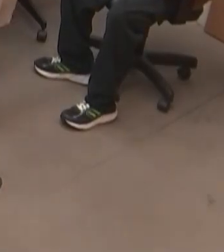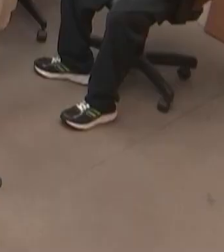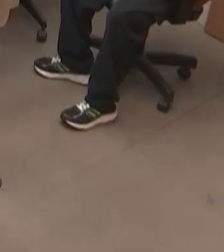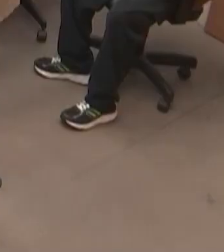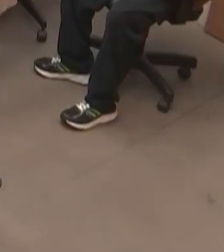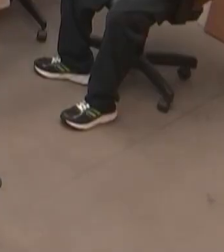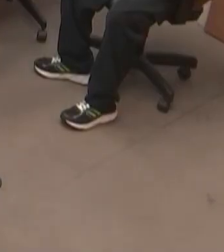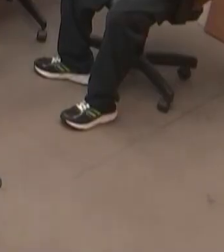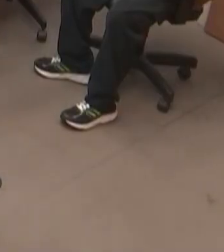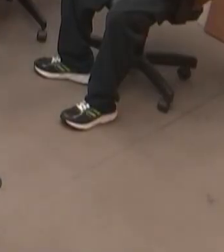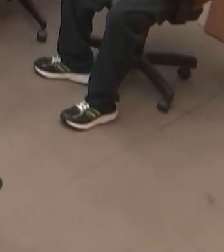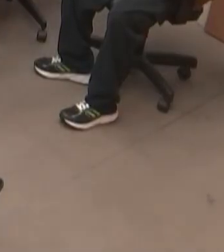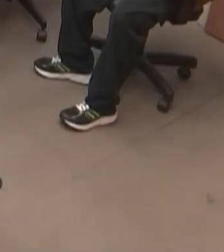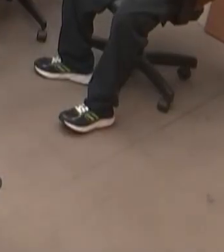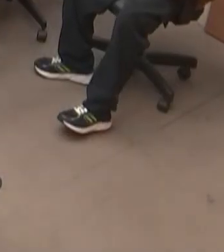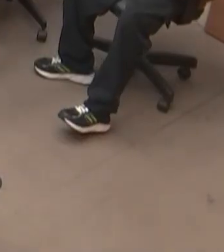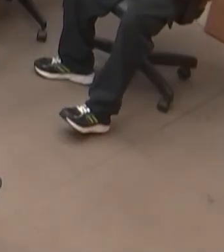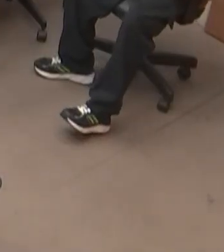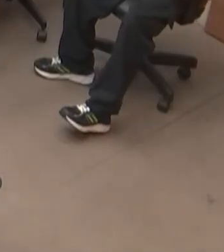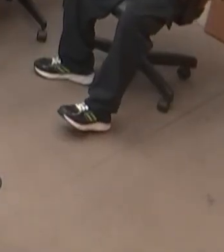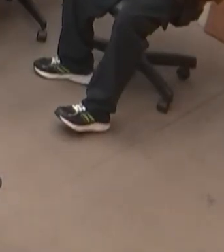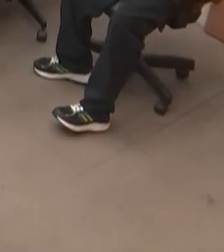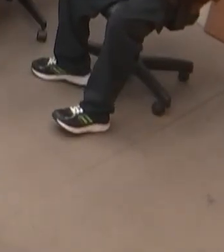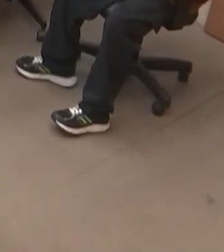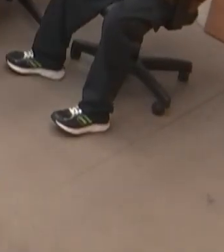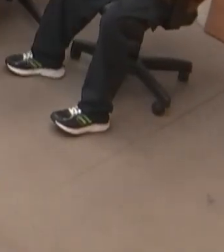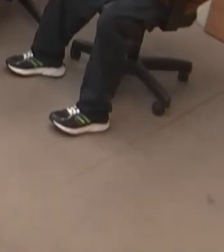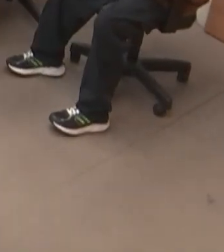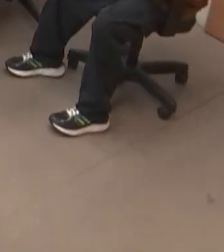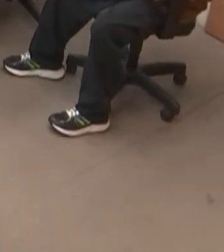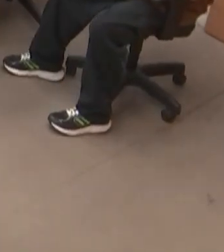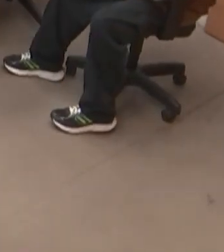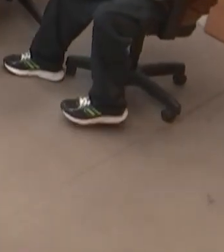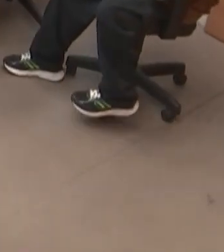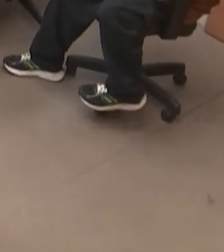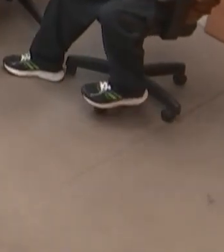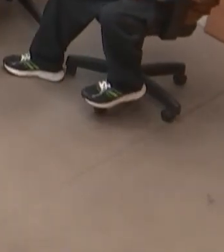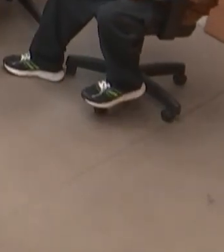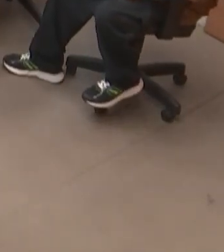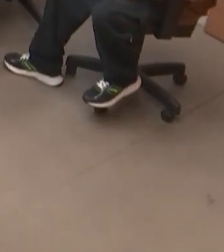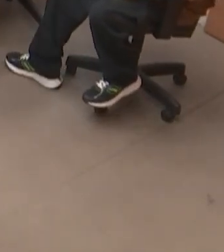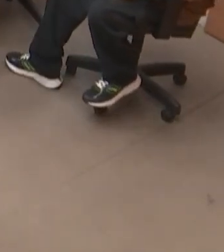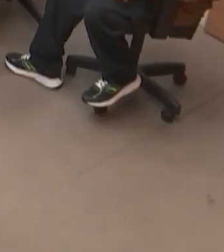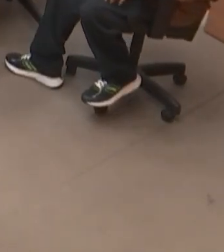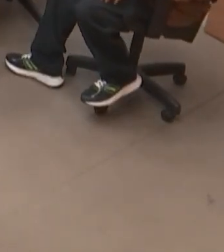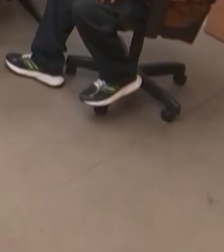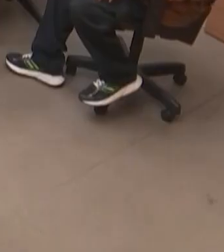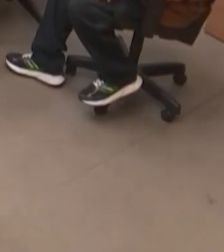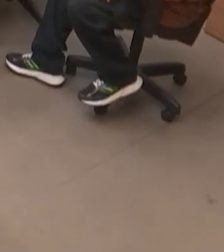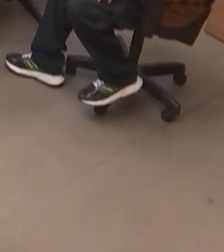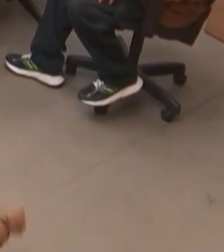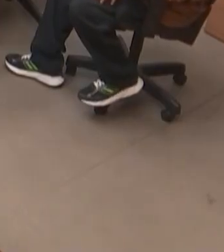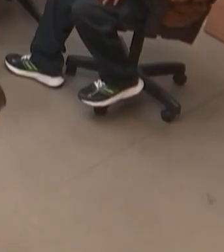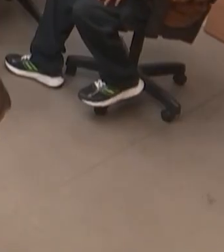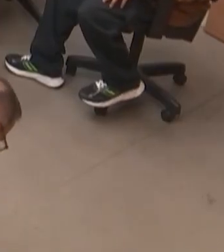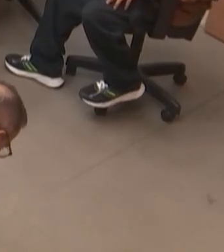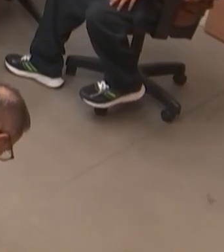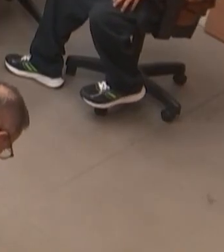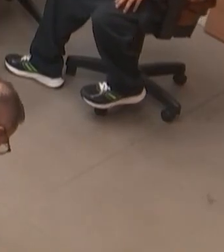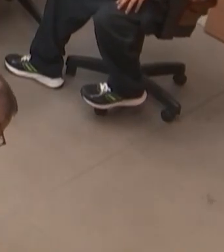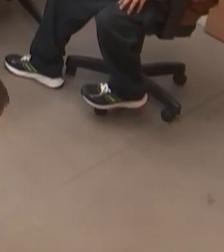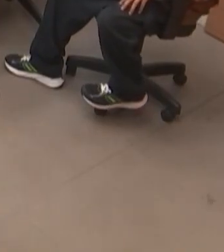Pra fechar aqui, pessoal, Jovem Mestre é a música que compõe o meu EP, Aprenda a Fazer Drill, parte 1.